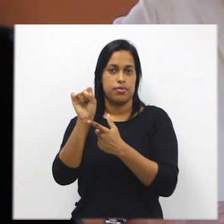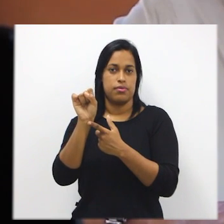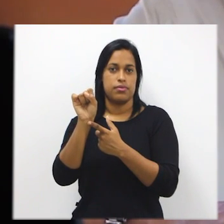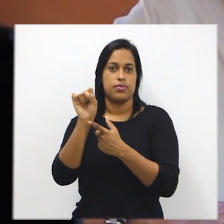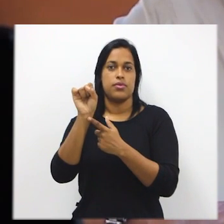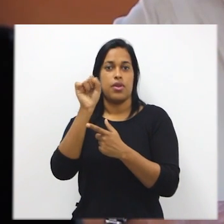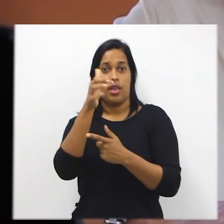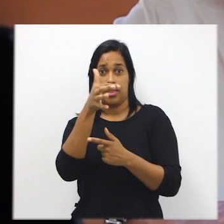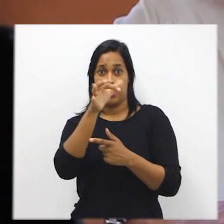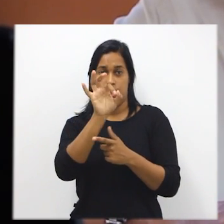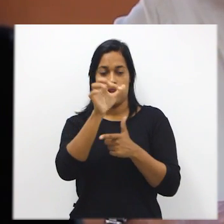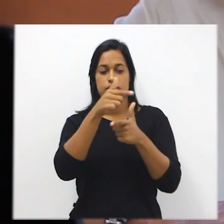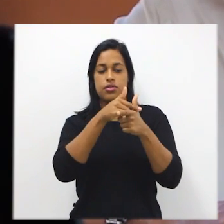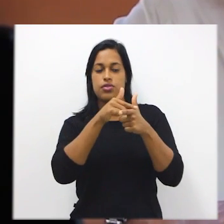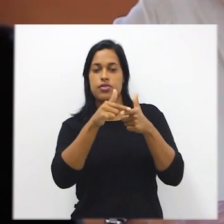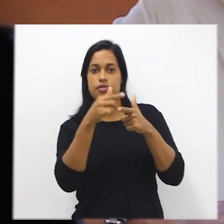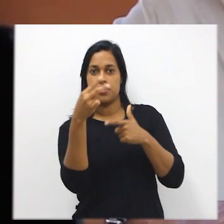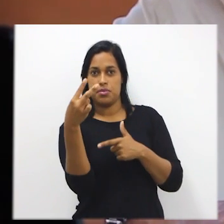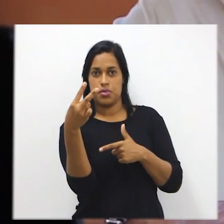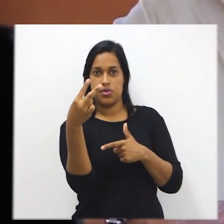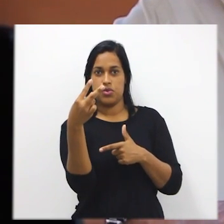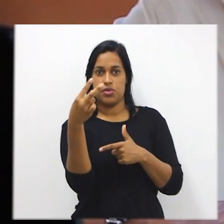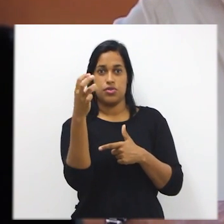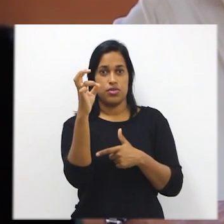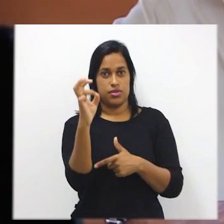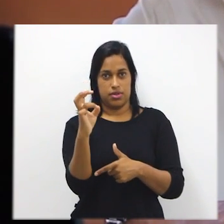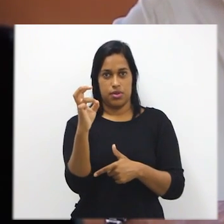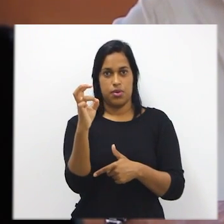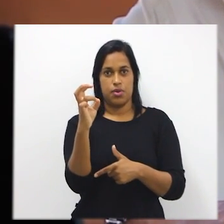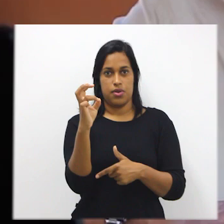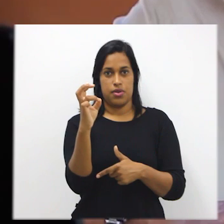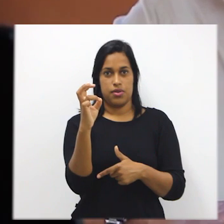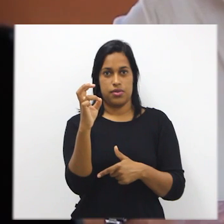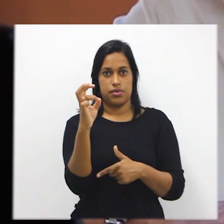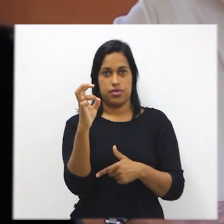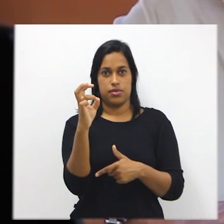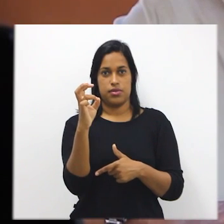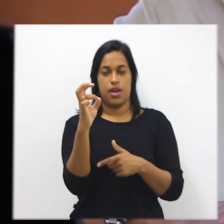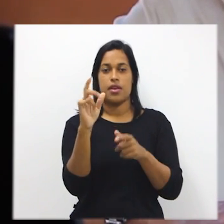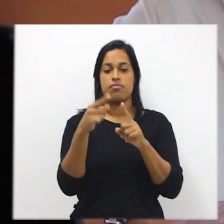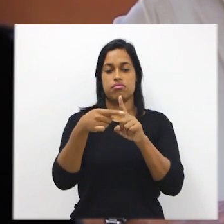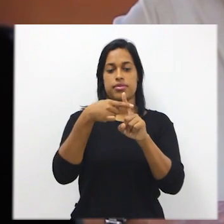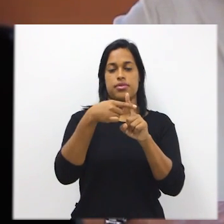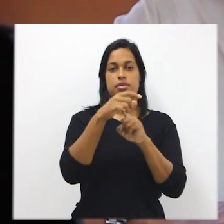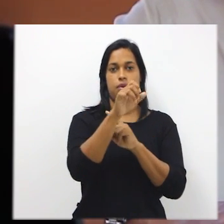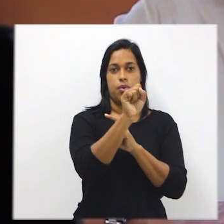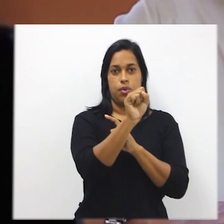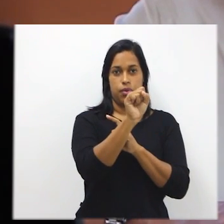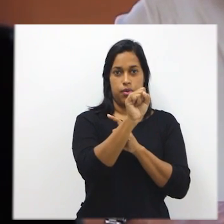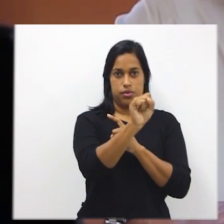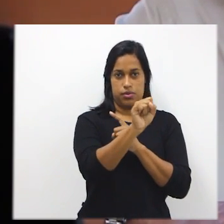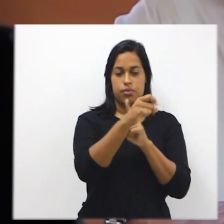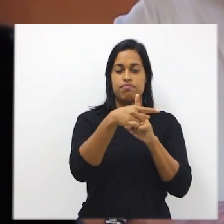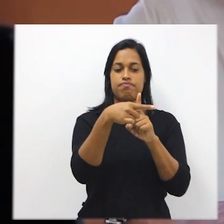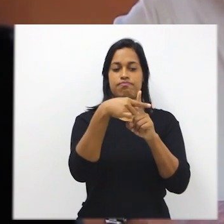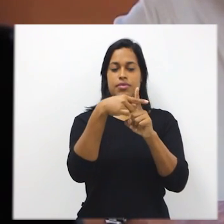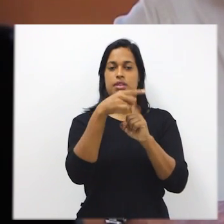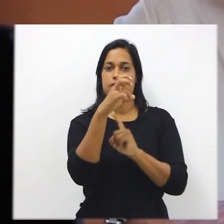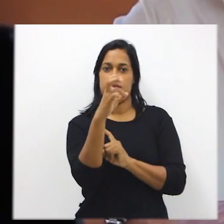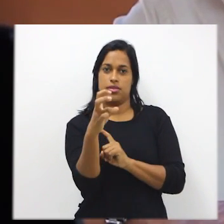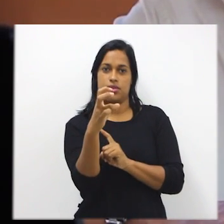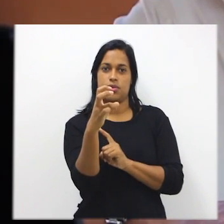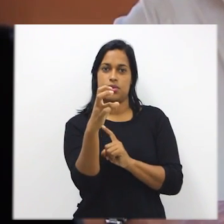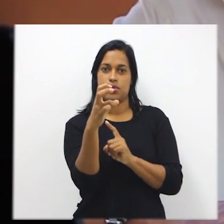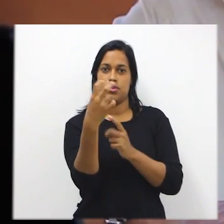Depois, 10 dividido por 2, 5. Então, depois é que eu faço a adição de 8